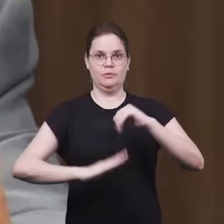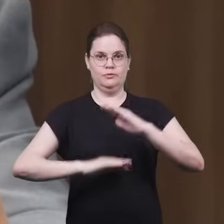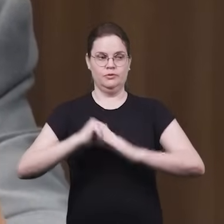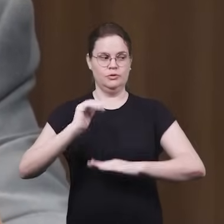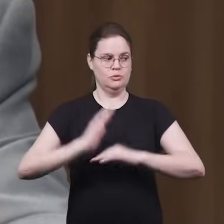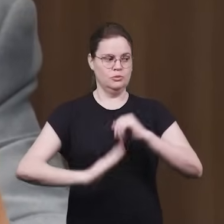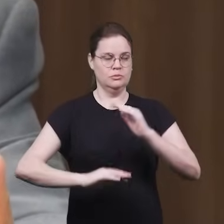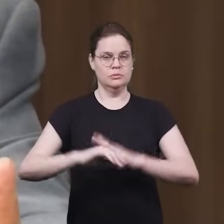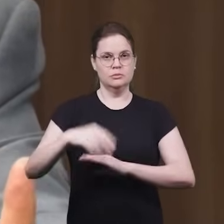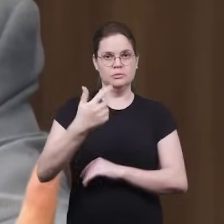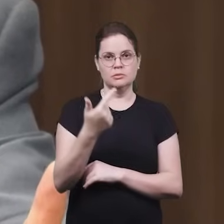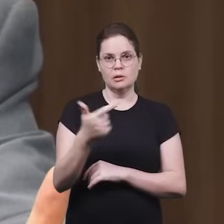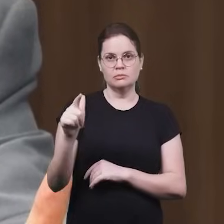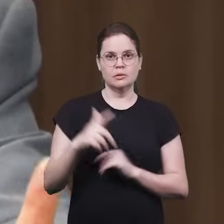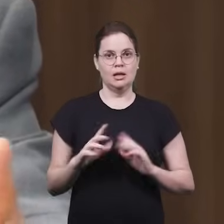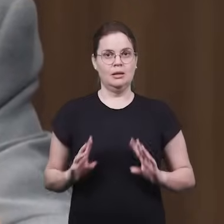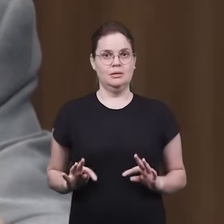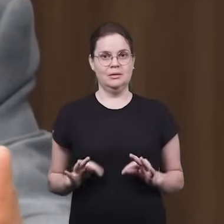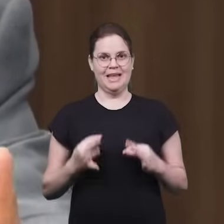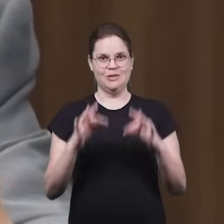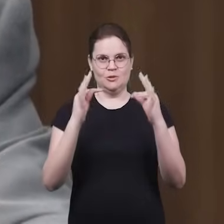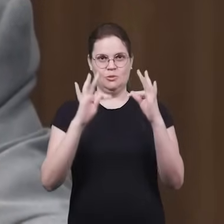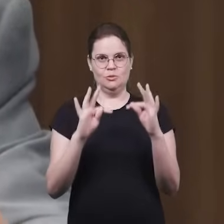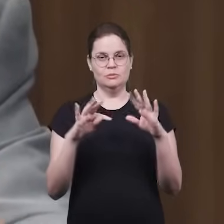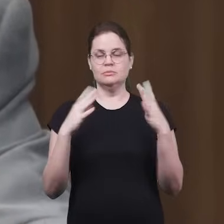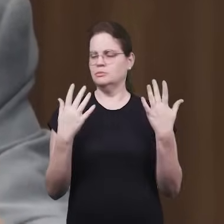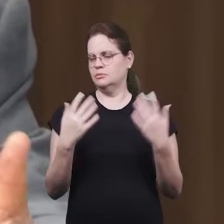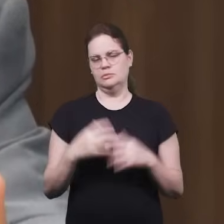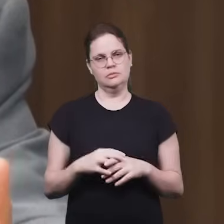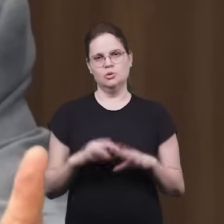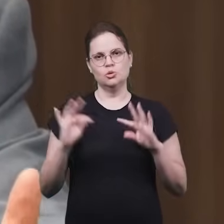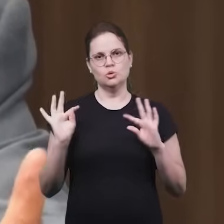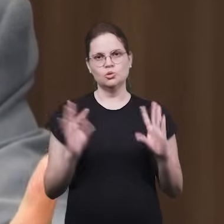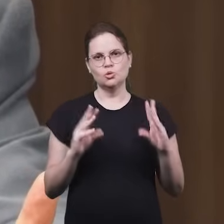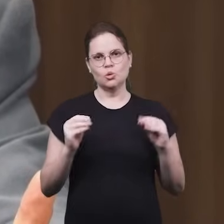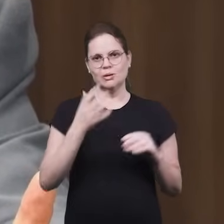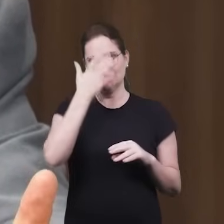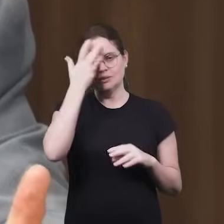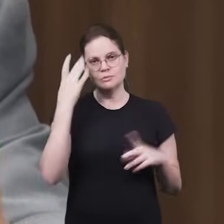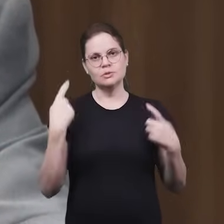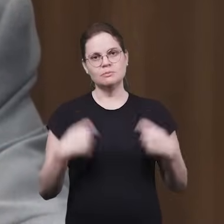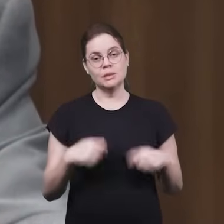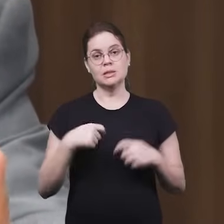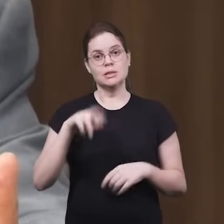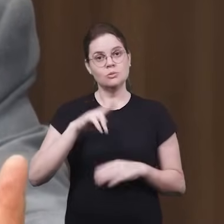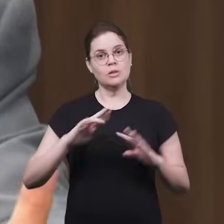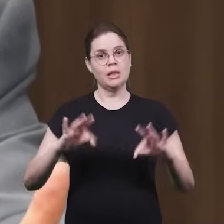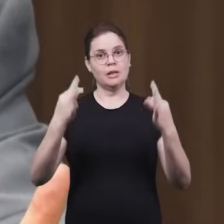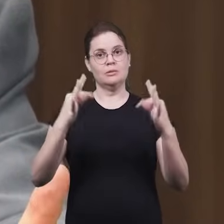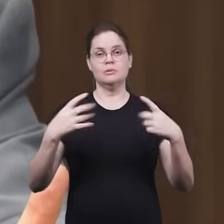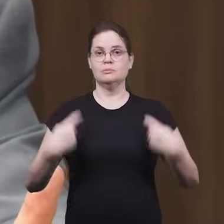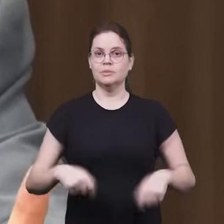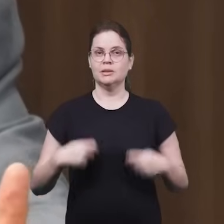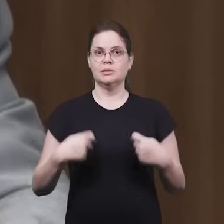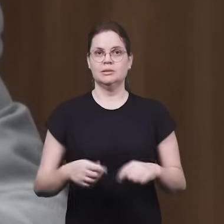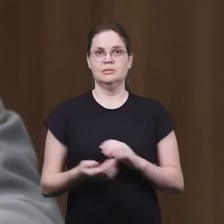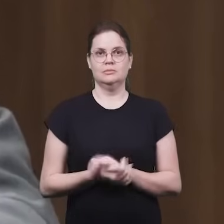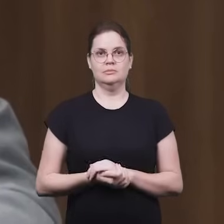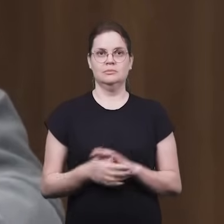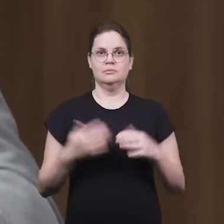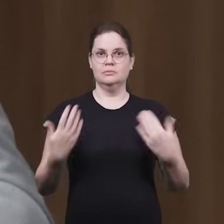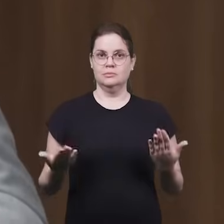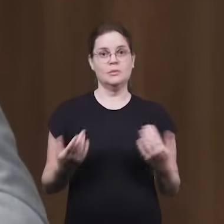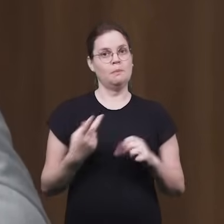ter acesso à tecnologia, esquece, porque todo mundo precisa usar tecnologia. Hoje em dia não tem como não usar.